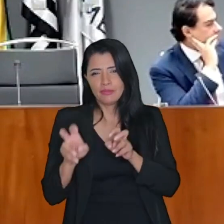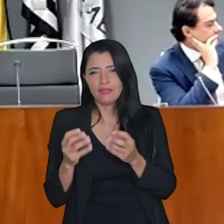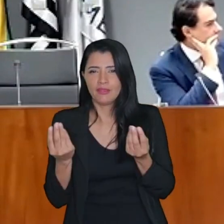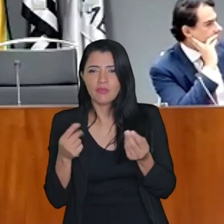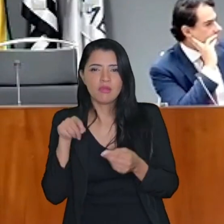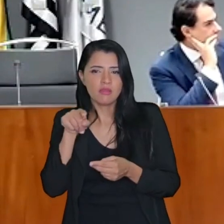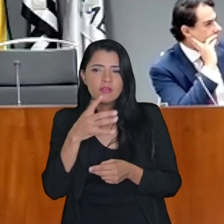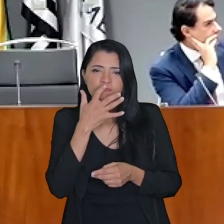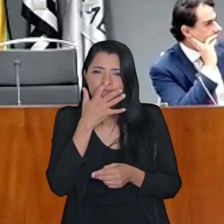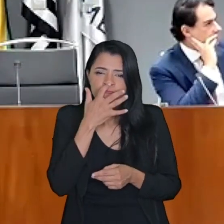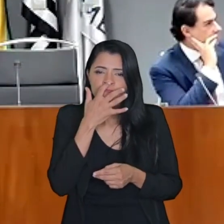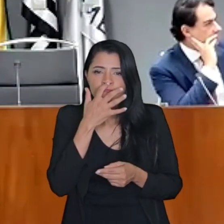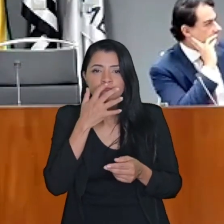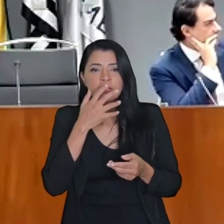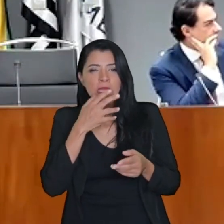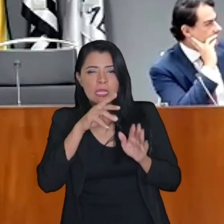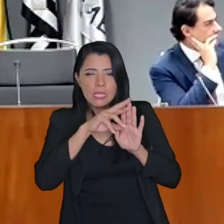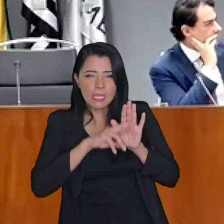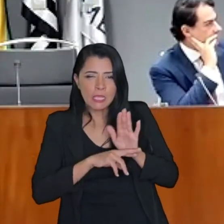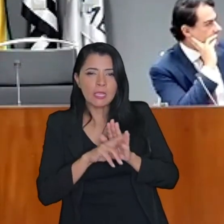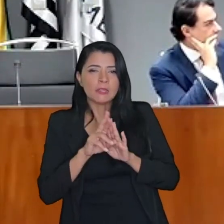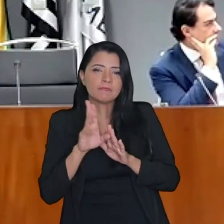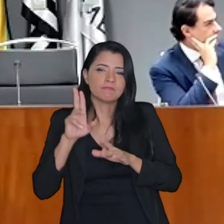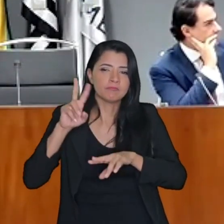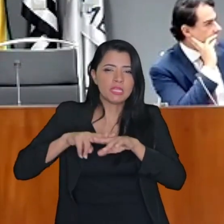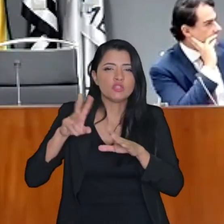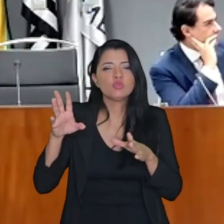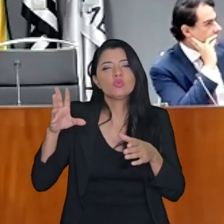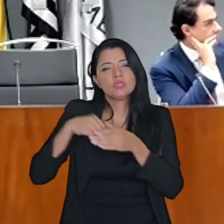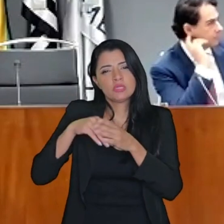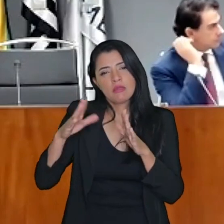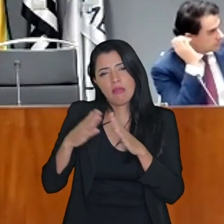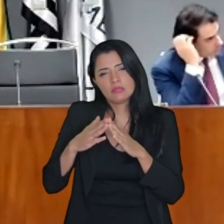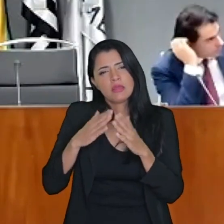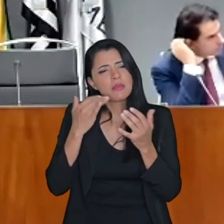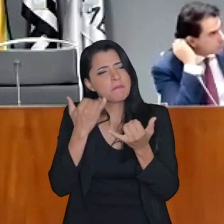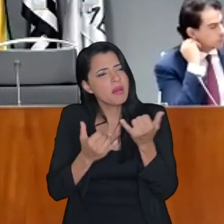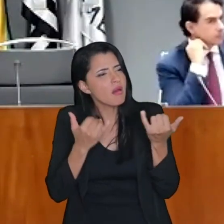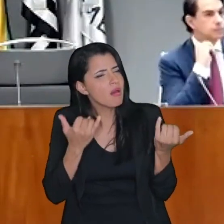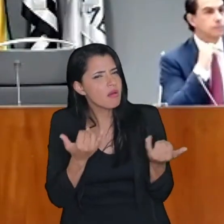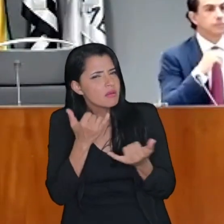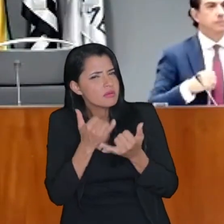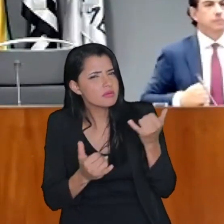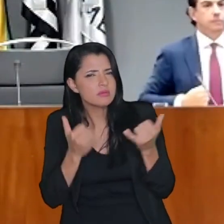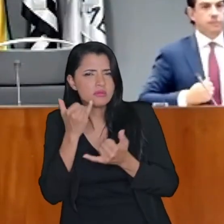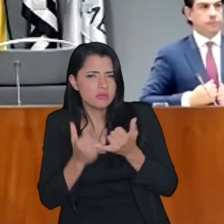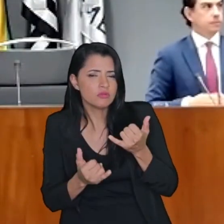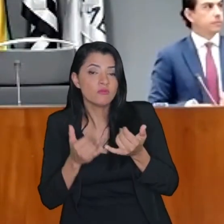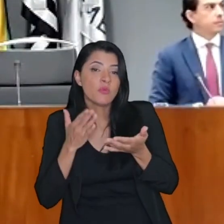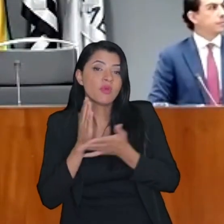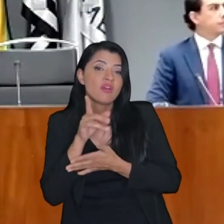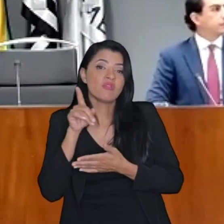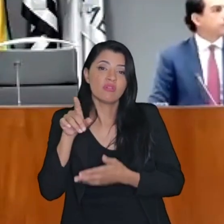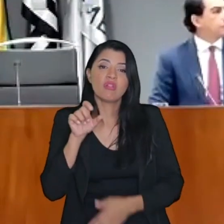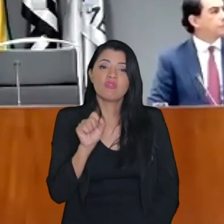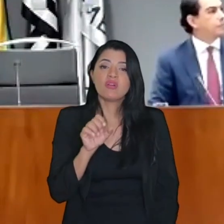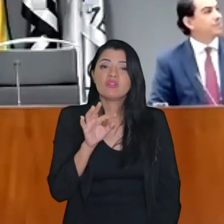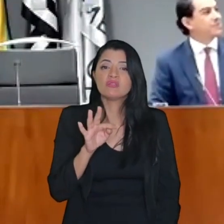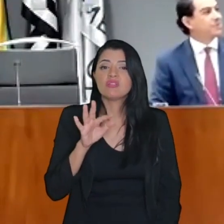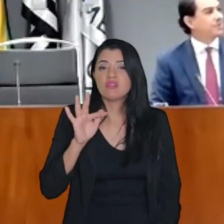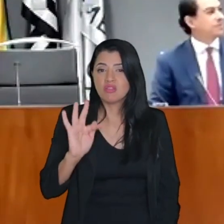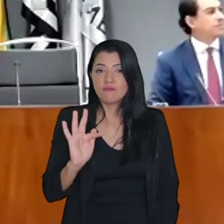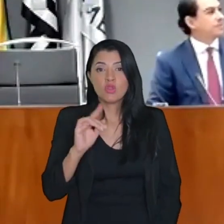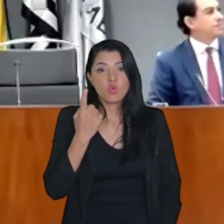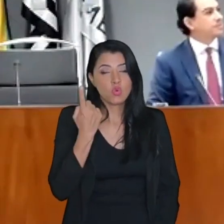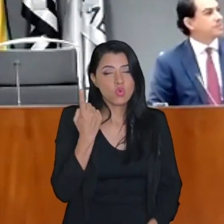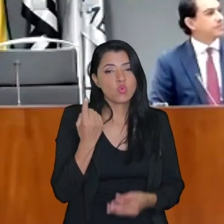eles previam regimes domiciliares muito parecidos. E isso foi ser homologado no Supremo. E um deles foi